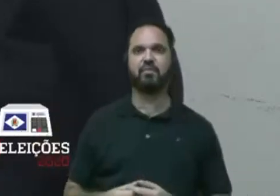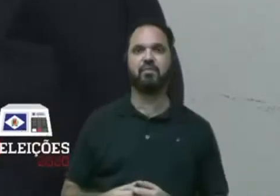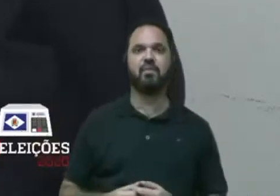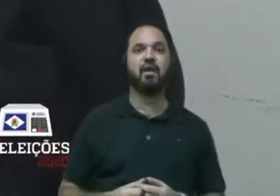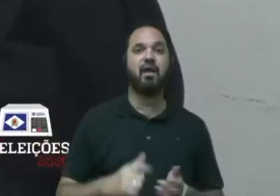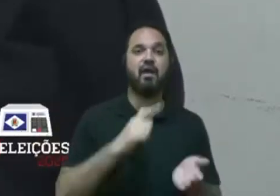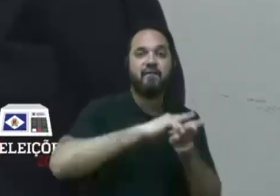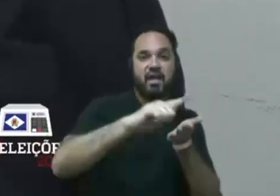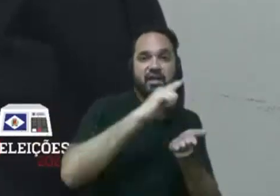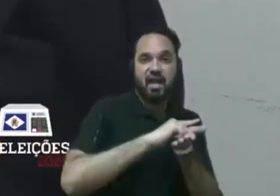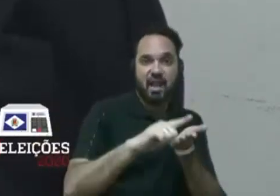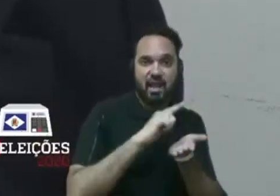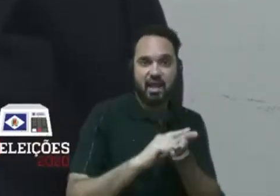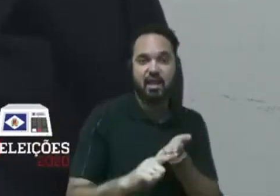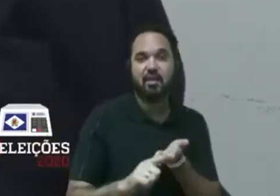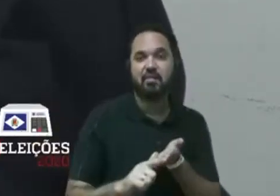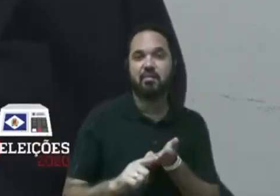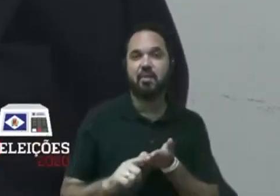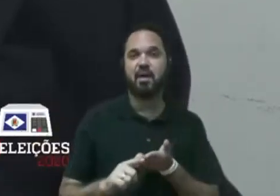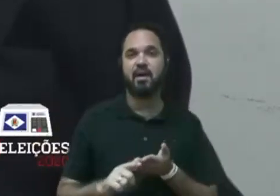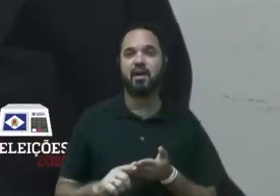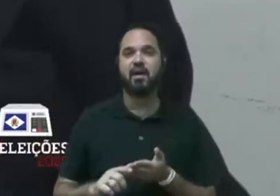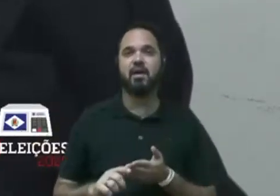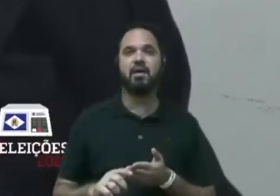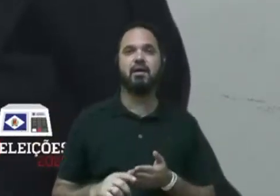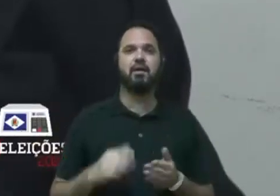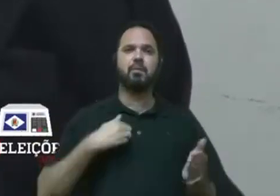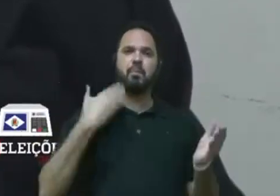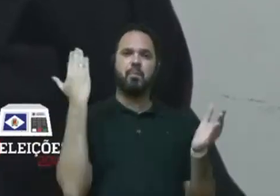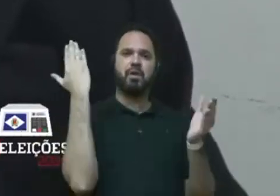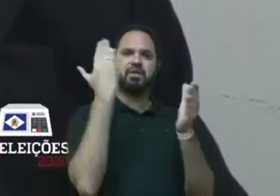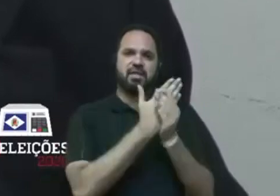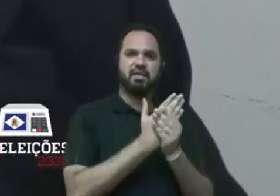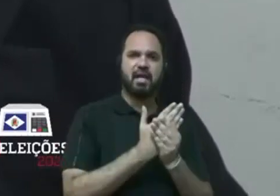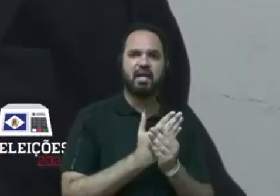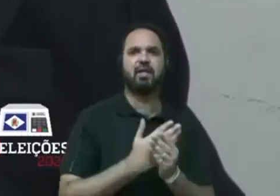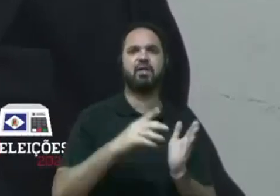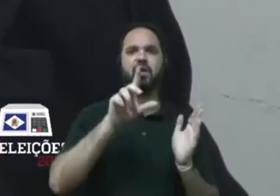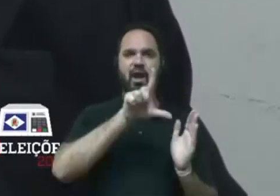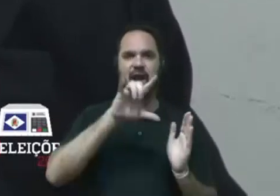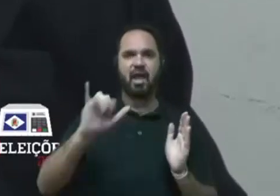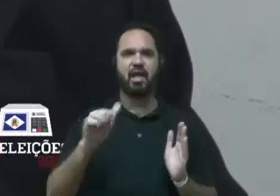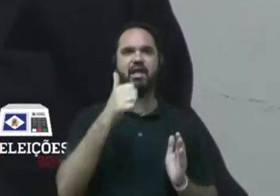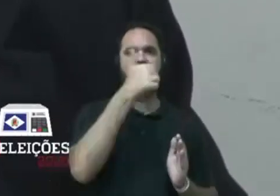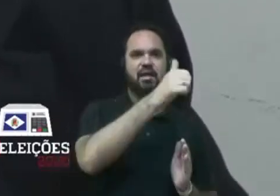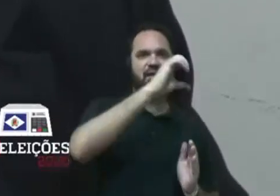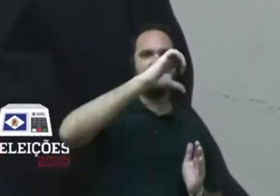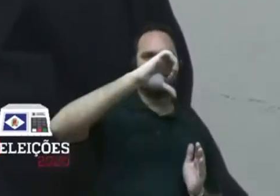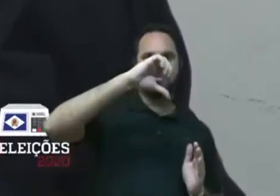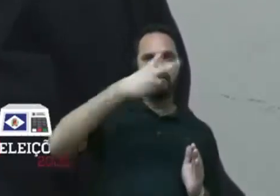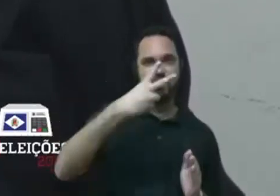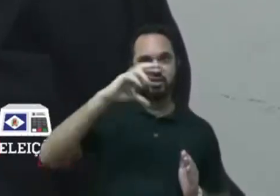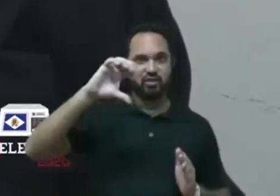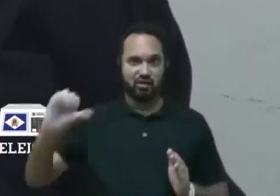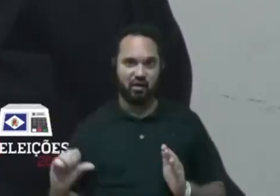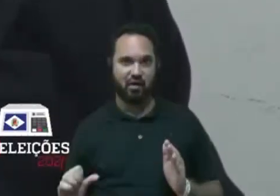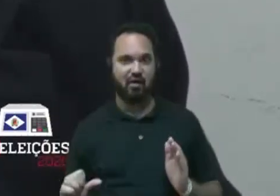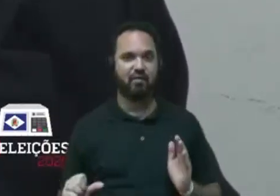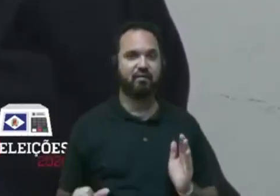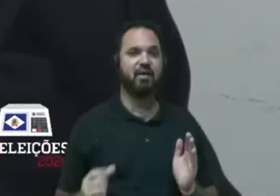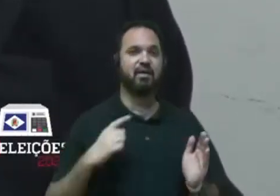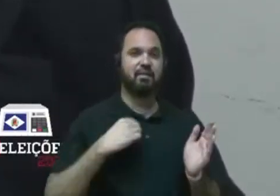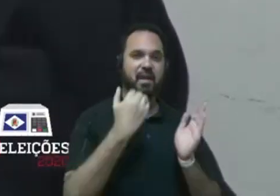ficha limpa não foi processado no artigo 129 do Código Penal com